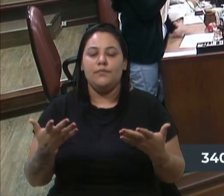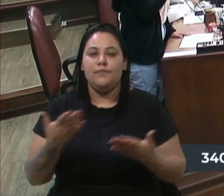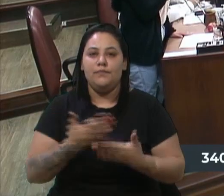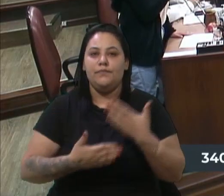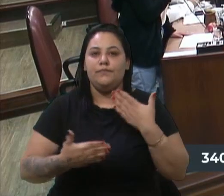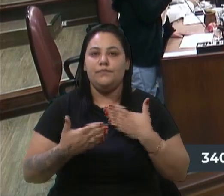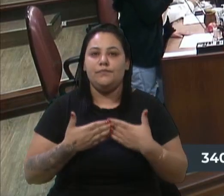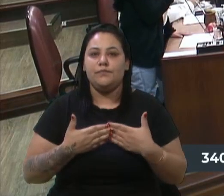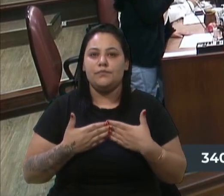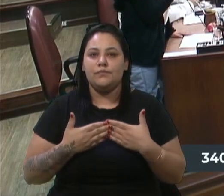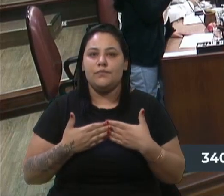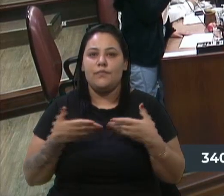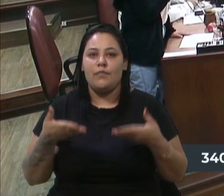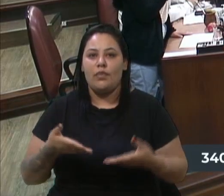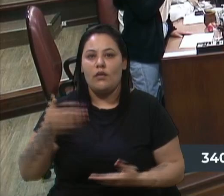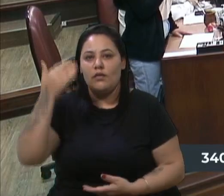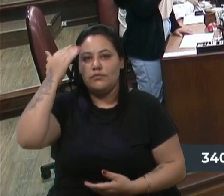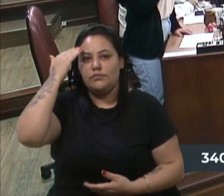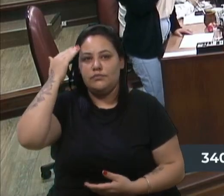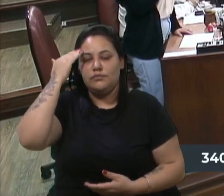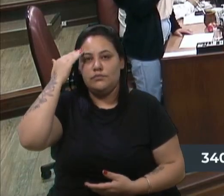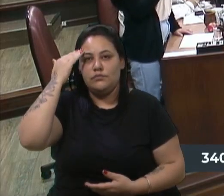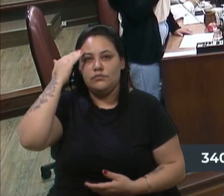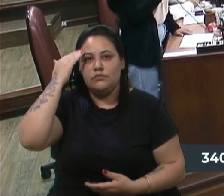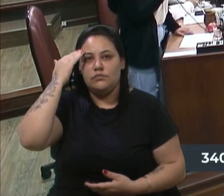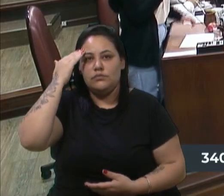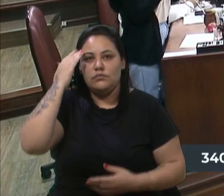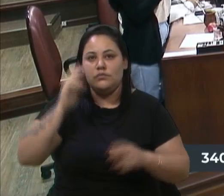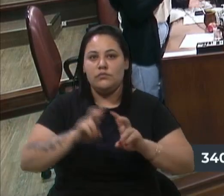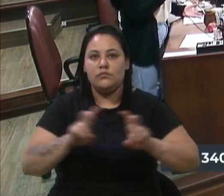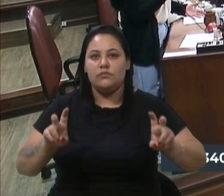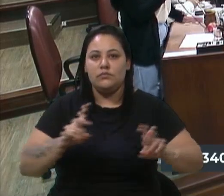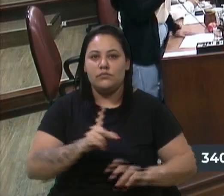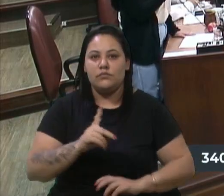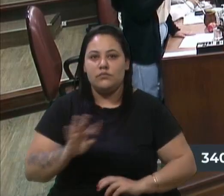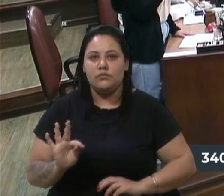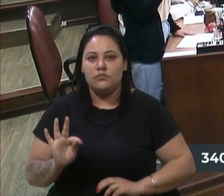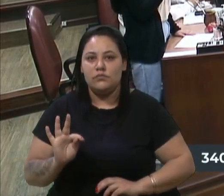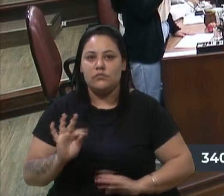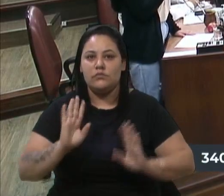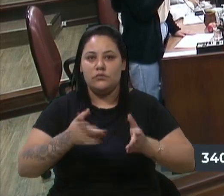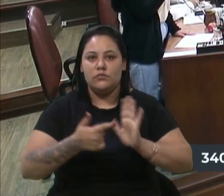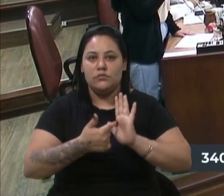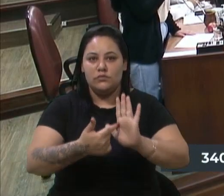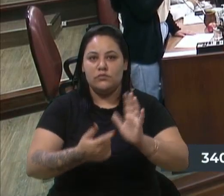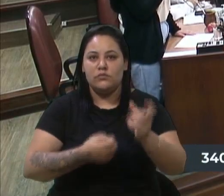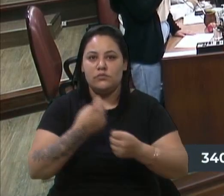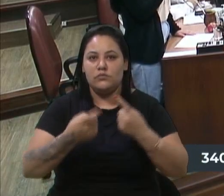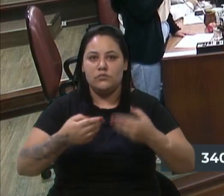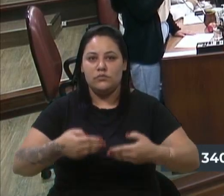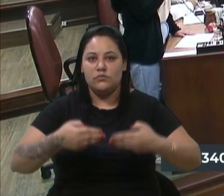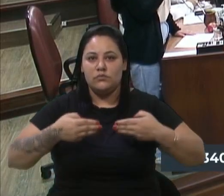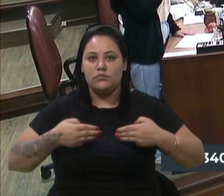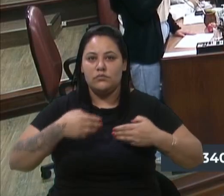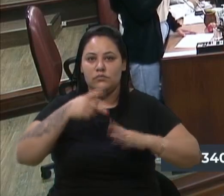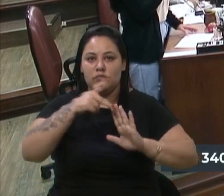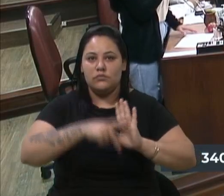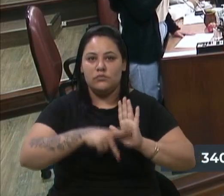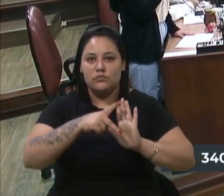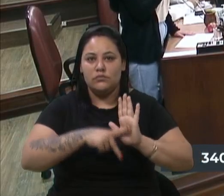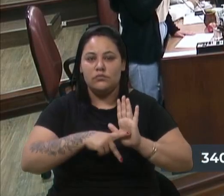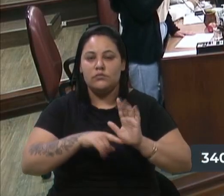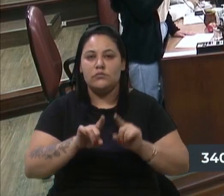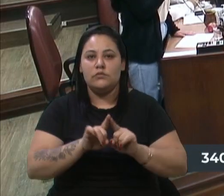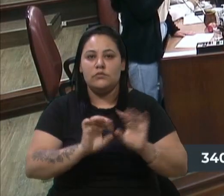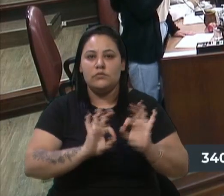todos aqui sabem que a bancada do Partido dos Trabalhadores havia apresentado algumas emendas ao projeto e